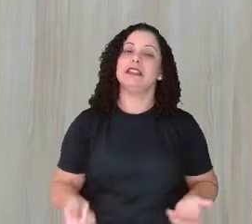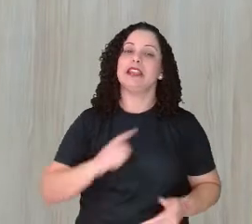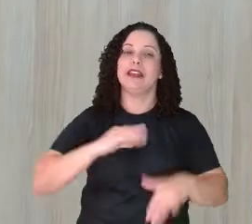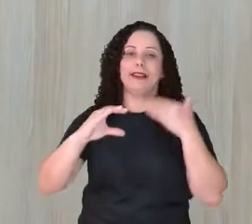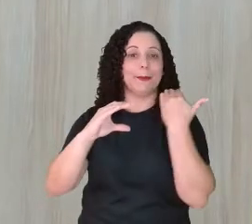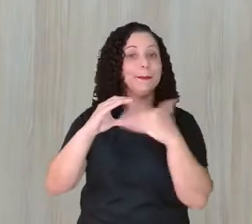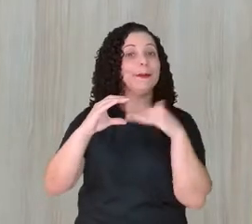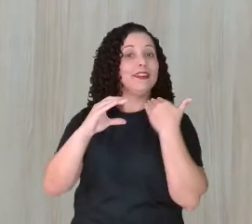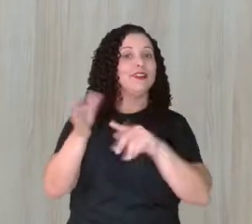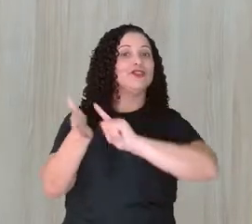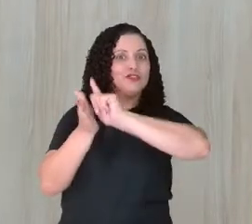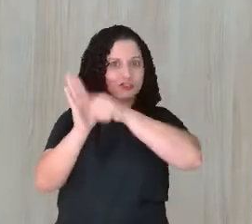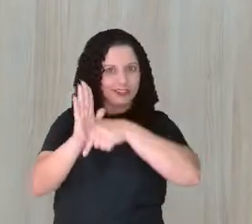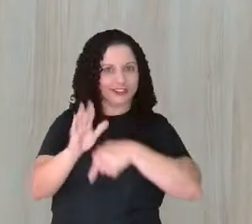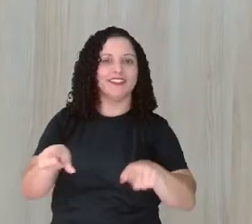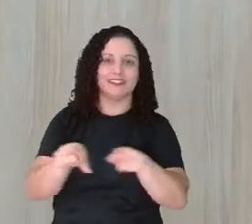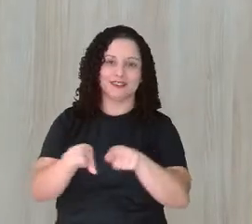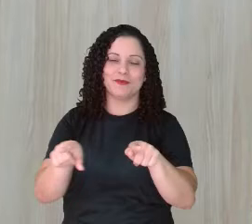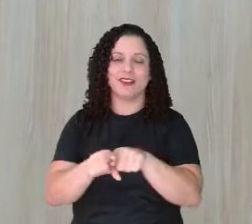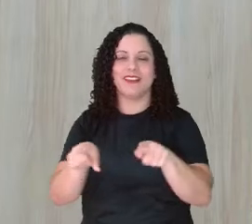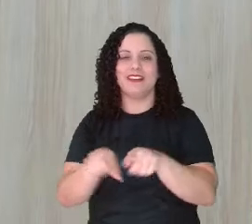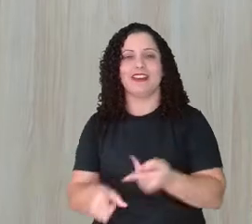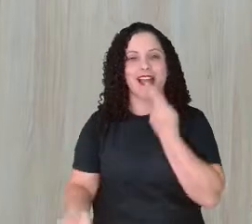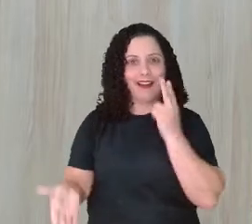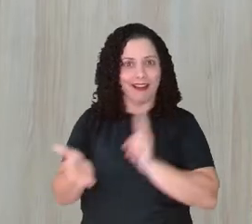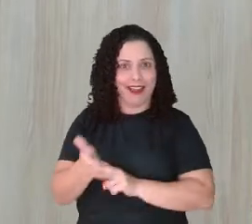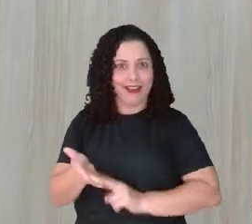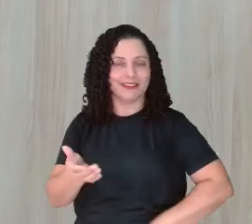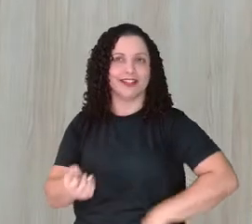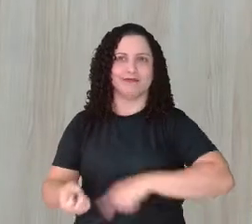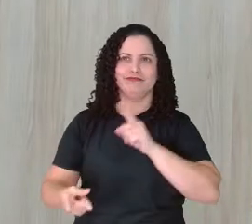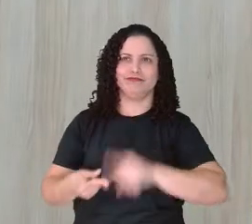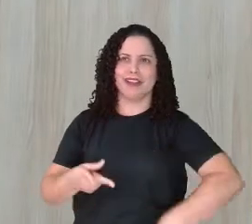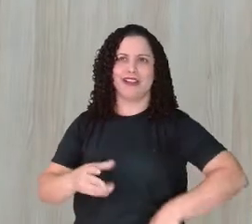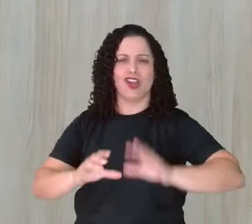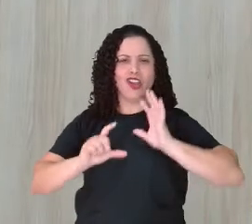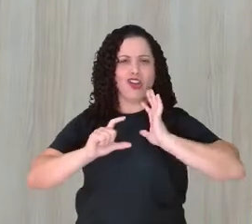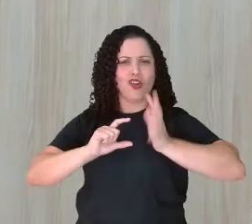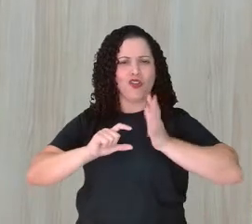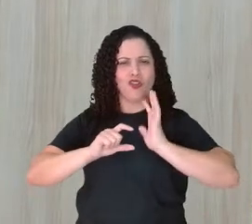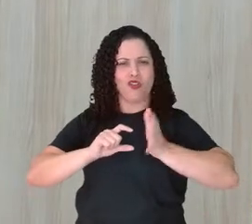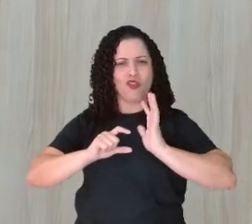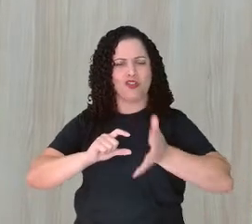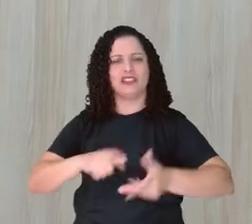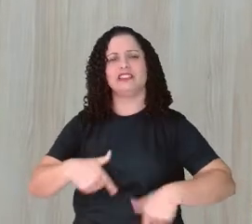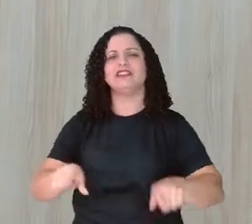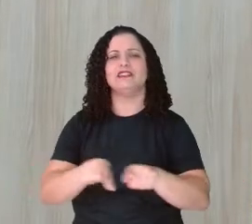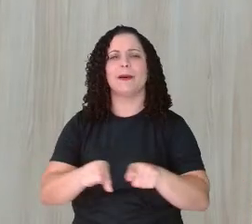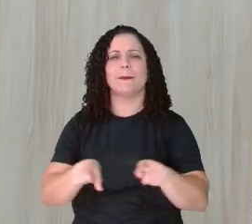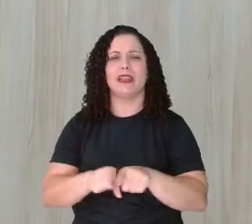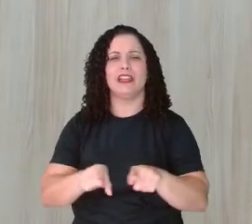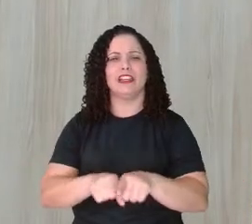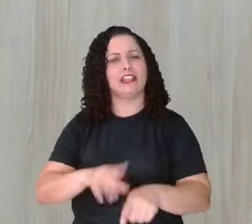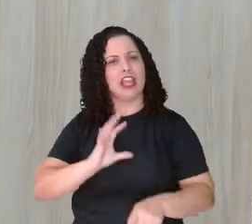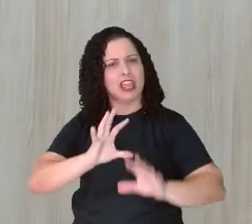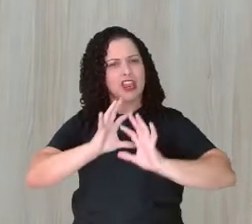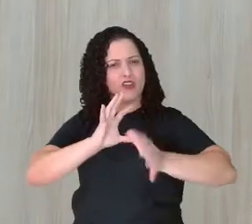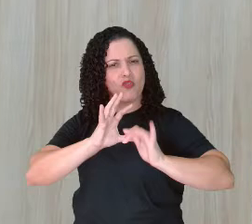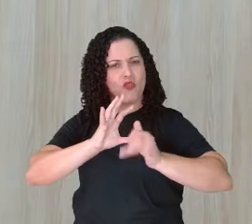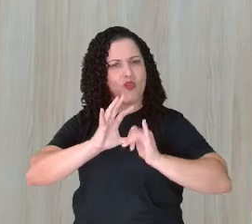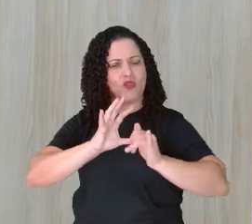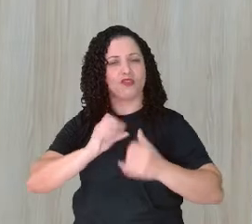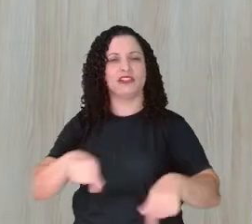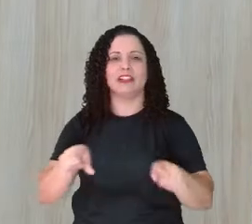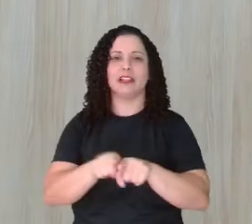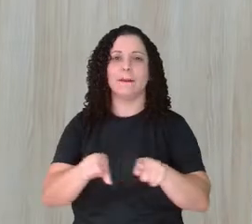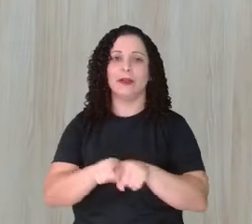e-mail, que é um gênero textual. A gente tem carta, a gente tem crônica, a gente tem receita, telefonema, conversa. Uma conversa é um